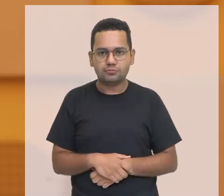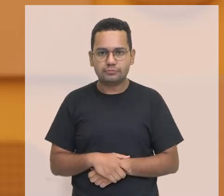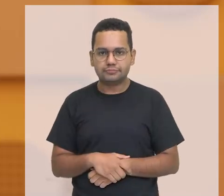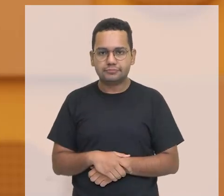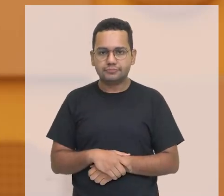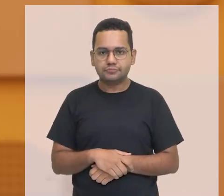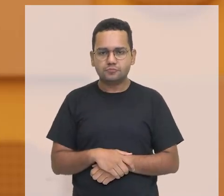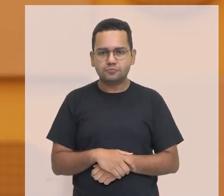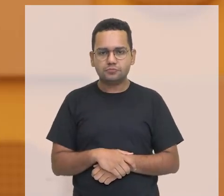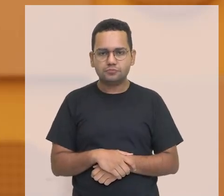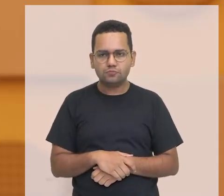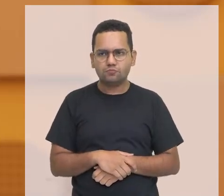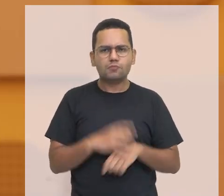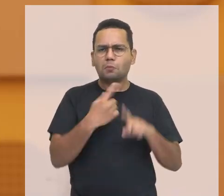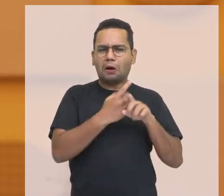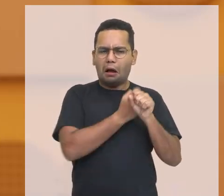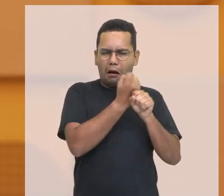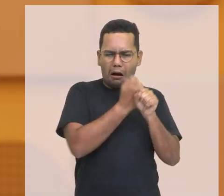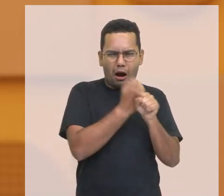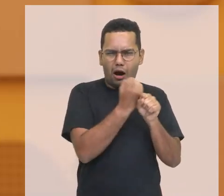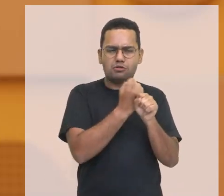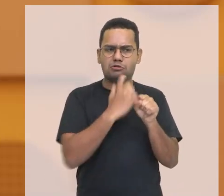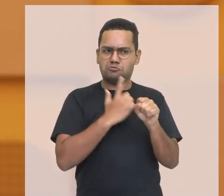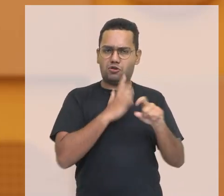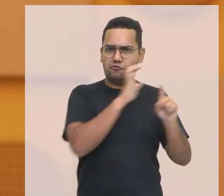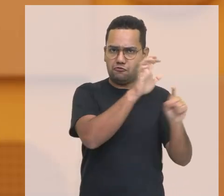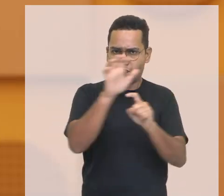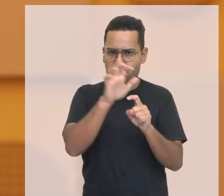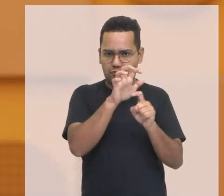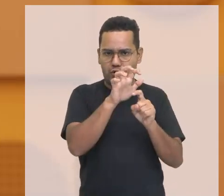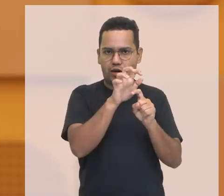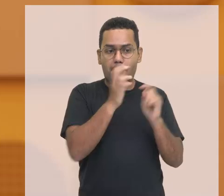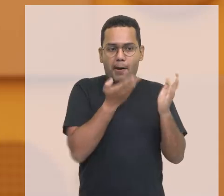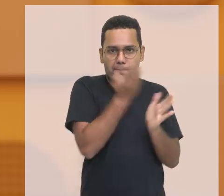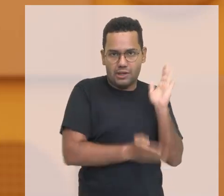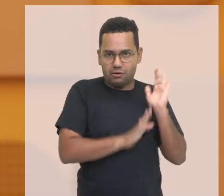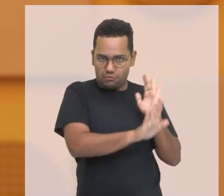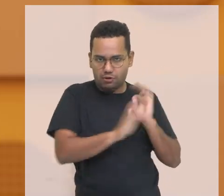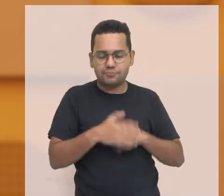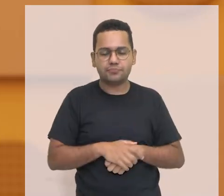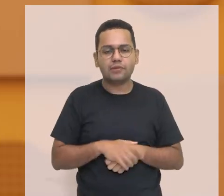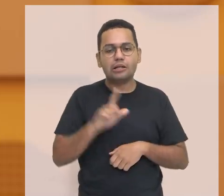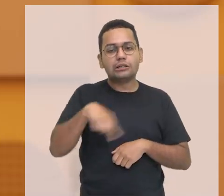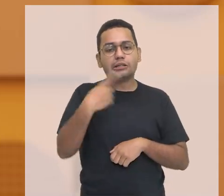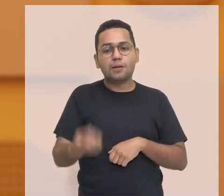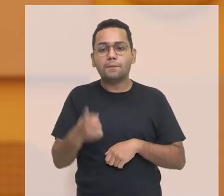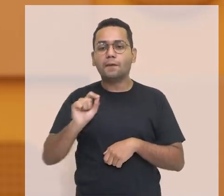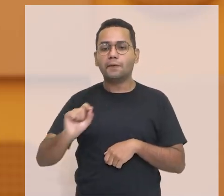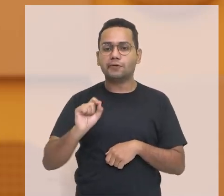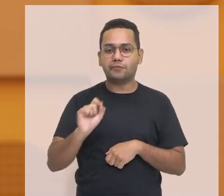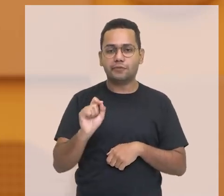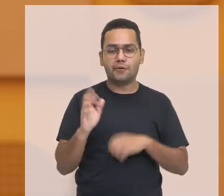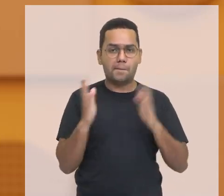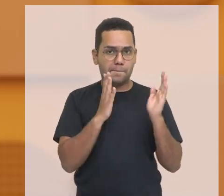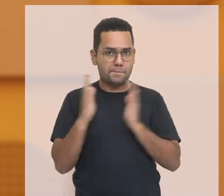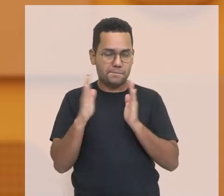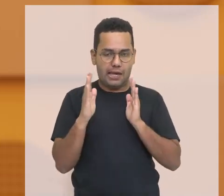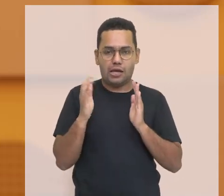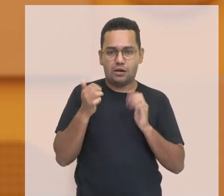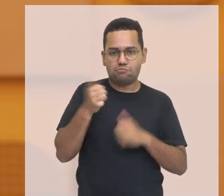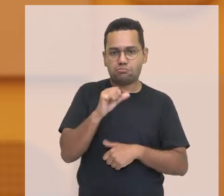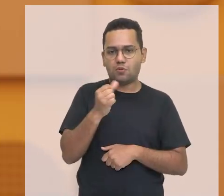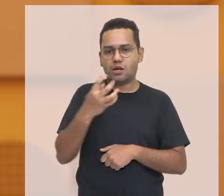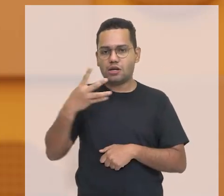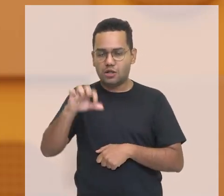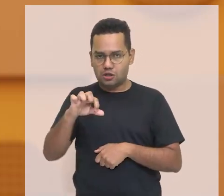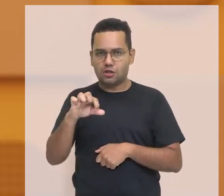vinha durante muito tempo no poder, até ali a culminância da Revolução Socialista na China, lá em 49. E quem